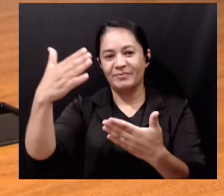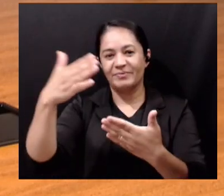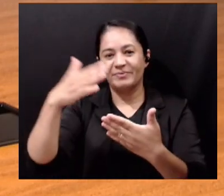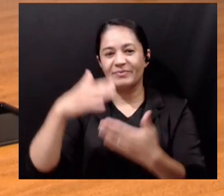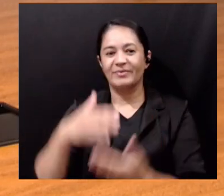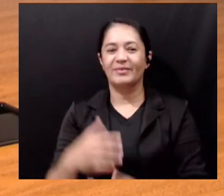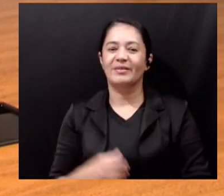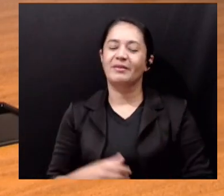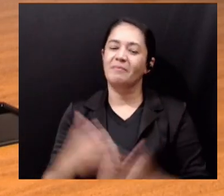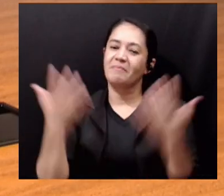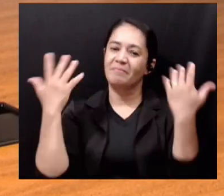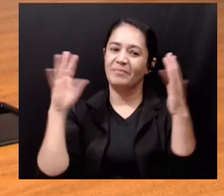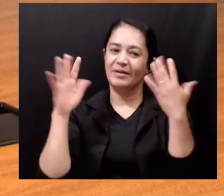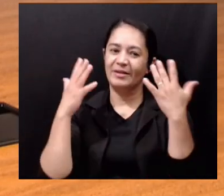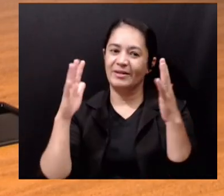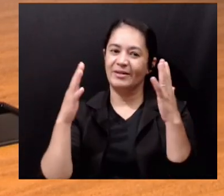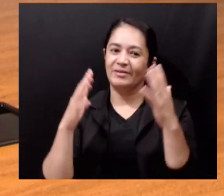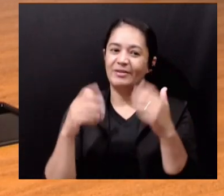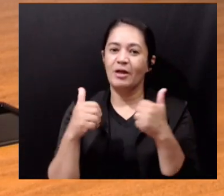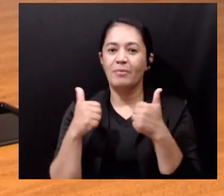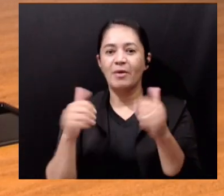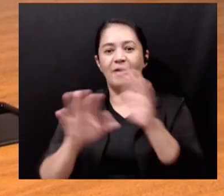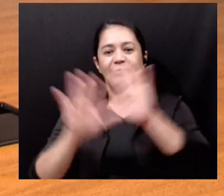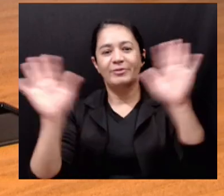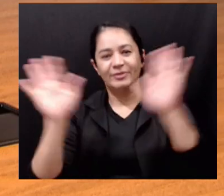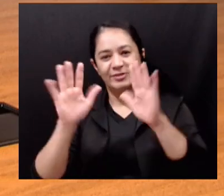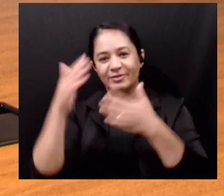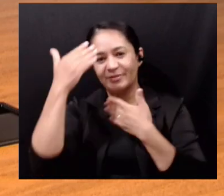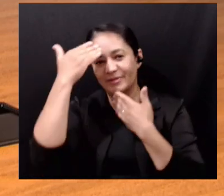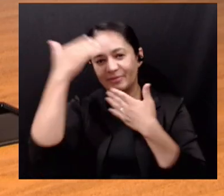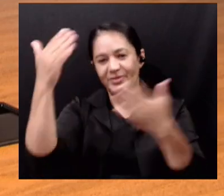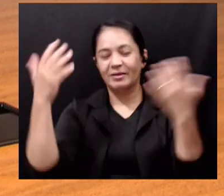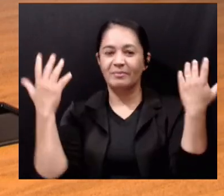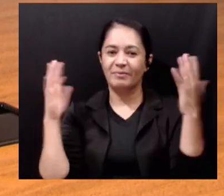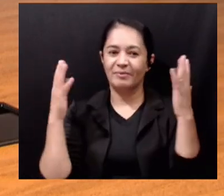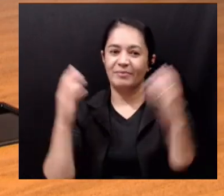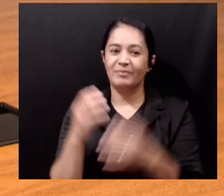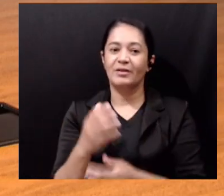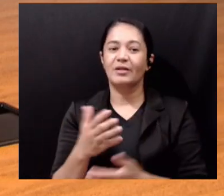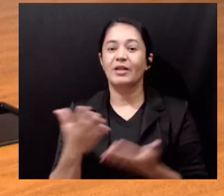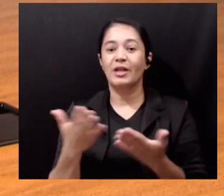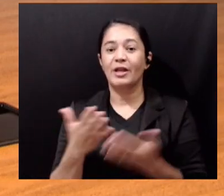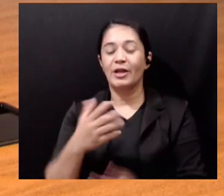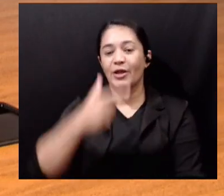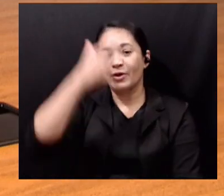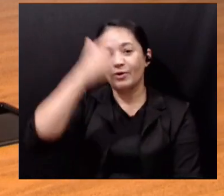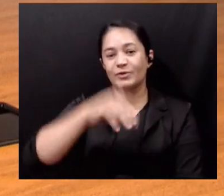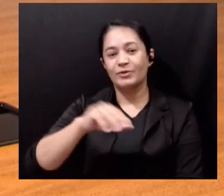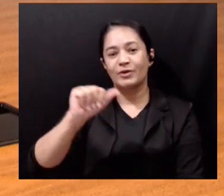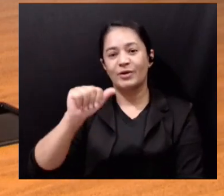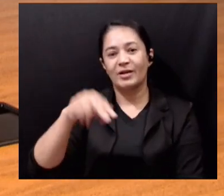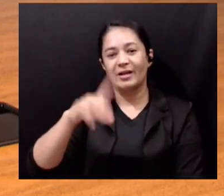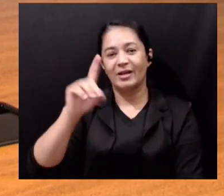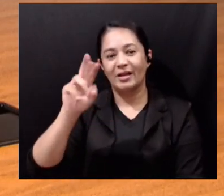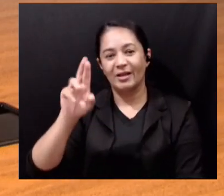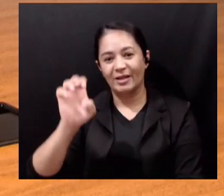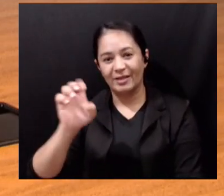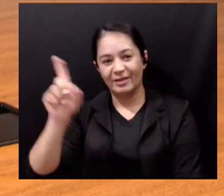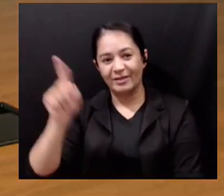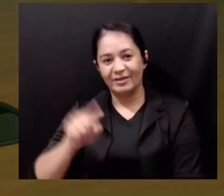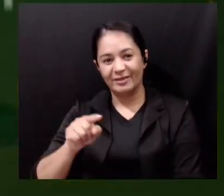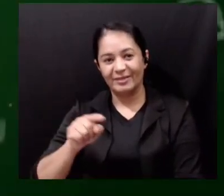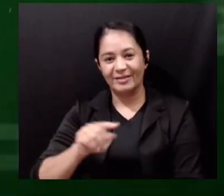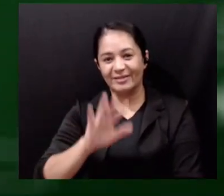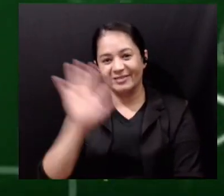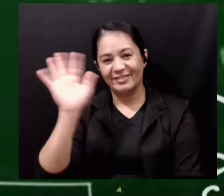agradeço. Tá bom, valeu pessoal, obrigado, parabéns. Bom, gente, eu sou André Aranha e você já sabe, né? Tô sempre de olho na educação.